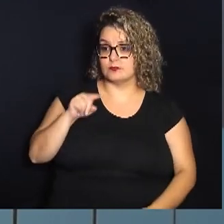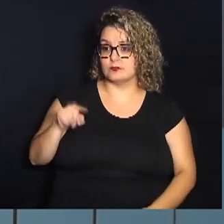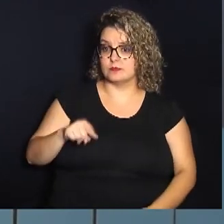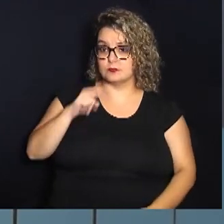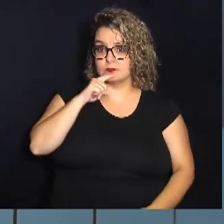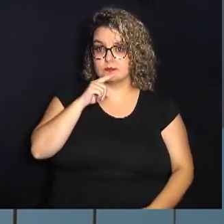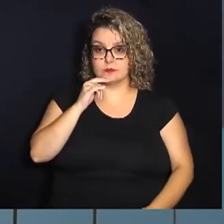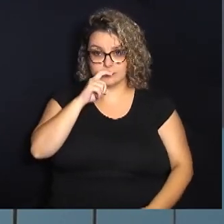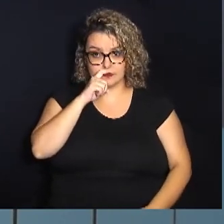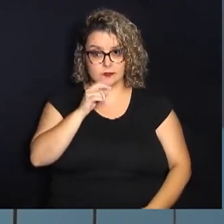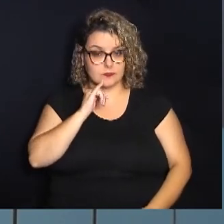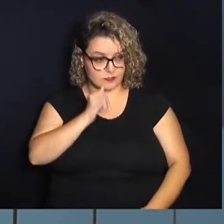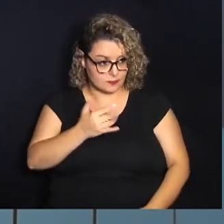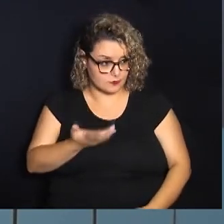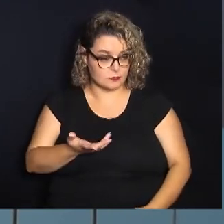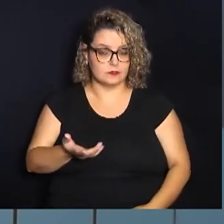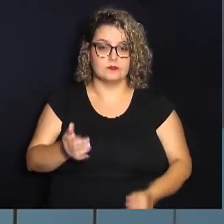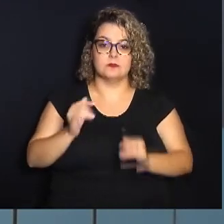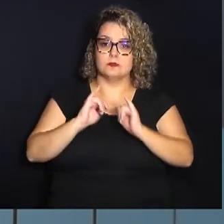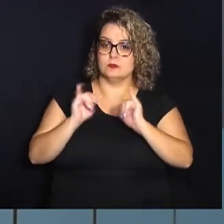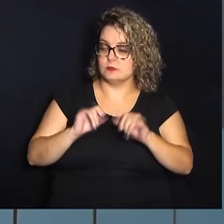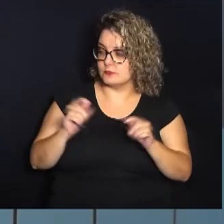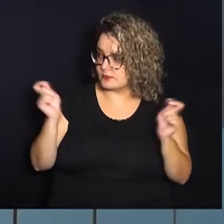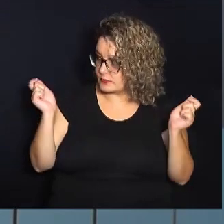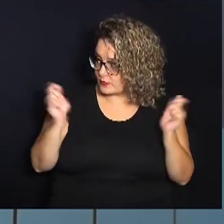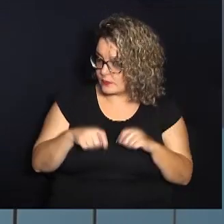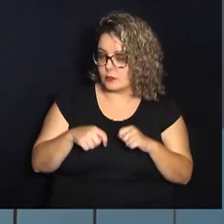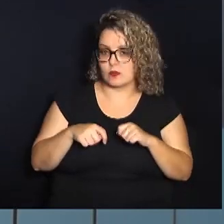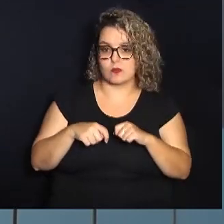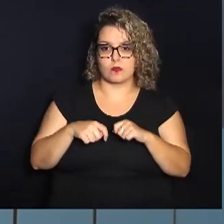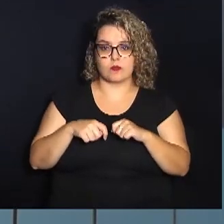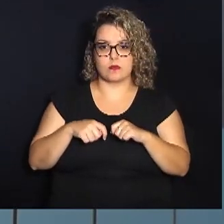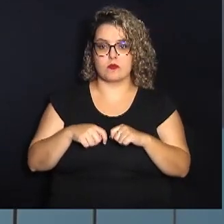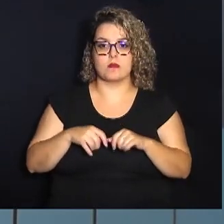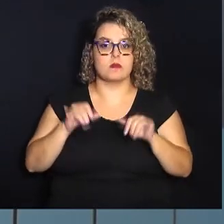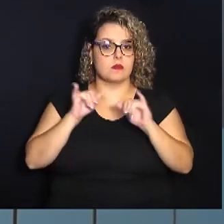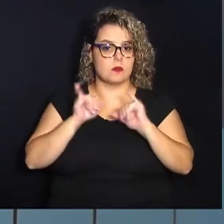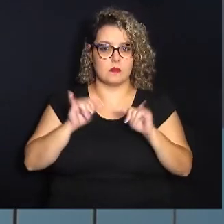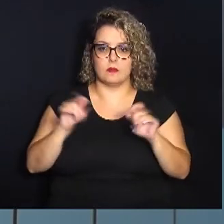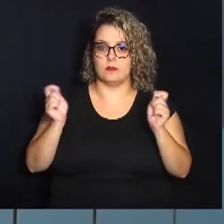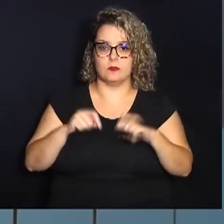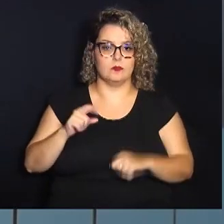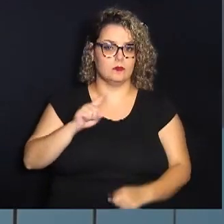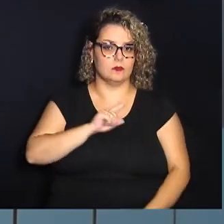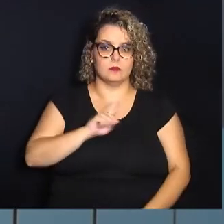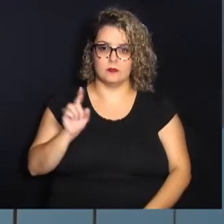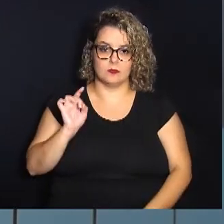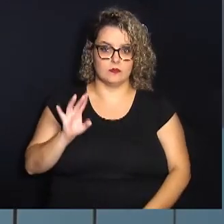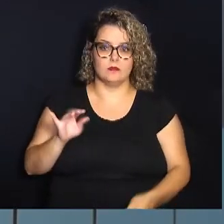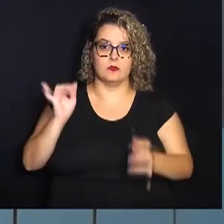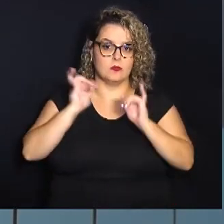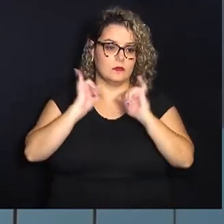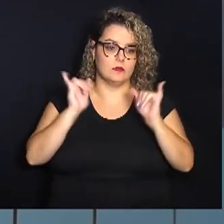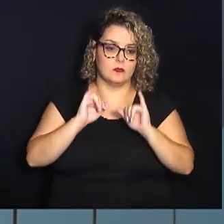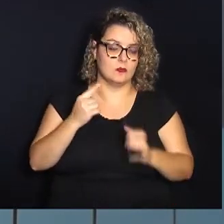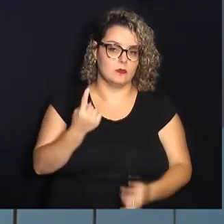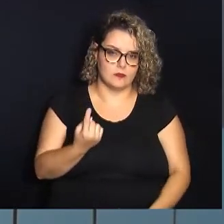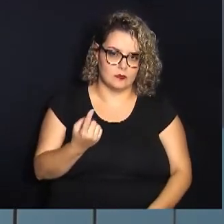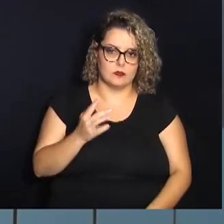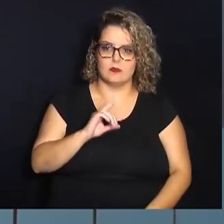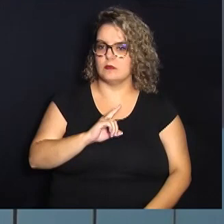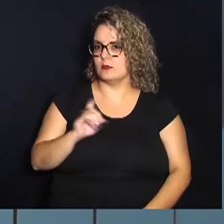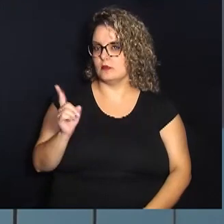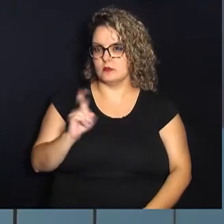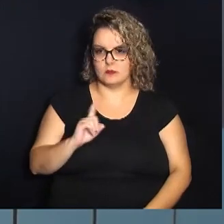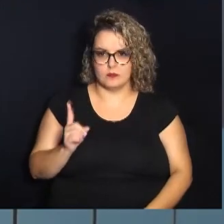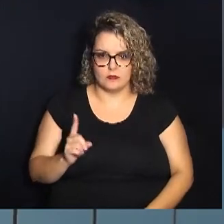acho que a gente tem que ter uma campanha efetiva, né? Gente, campanha efetiva não é só uma propaganda, é passar a